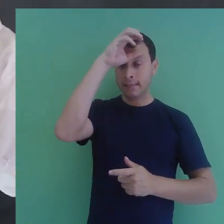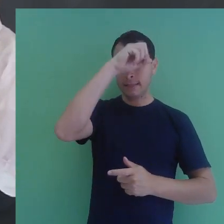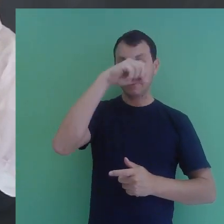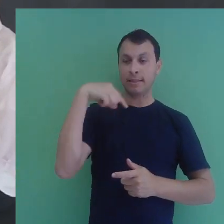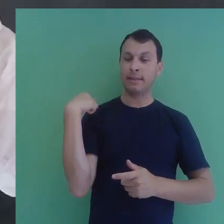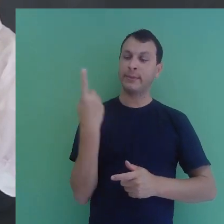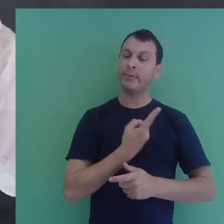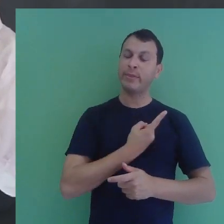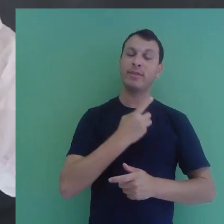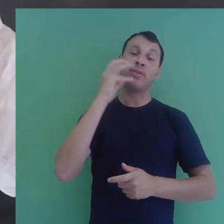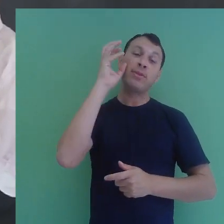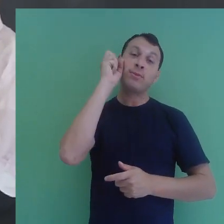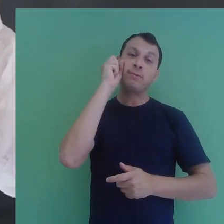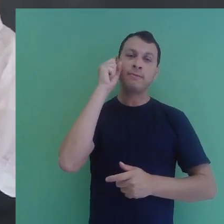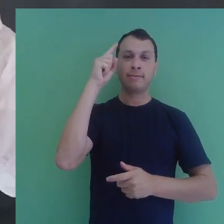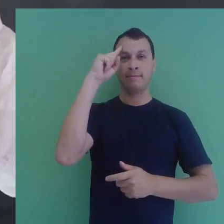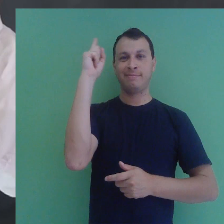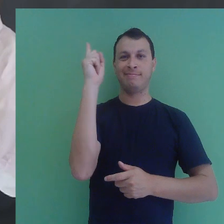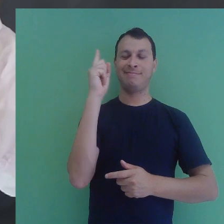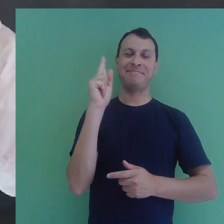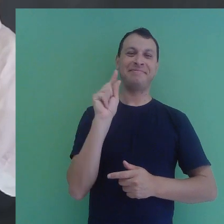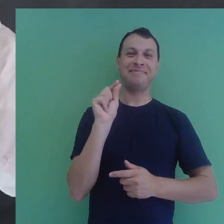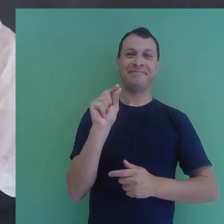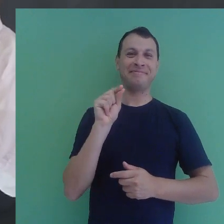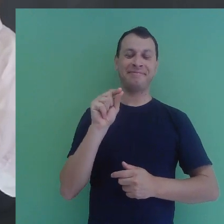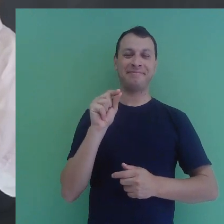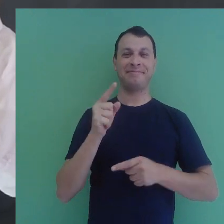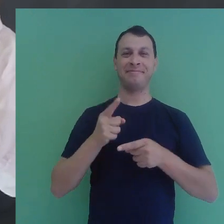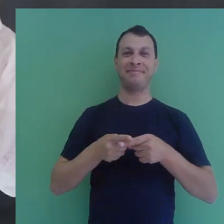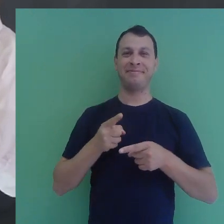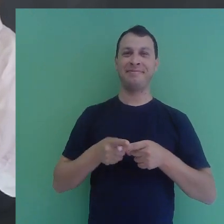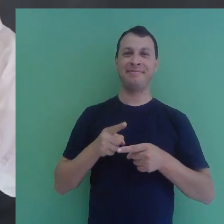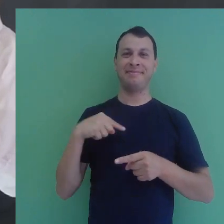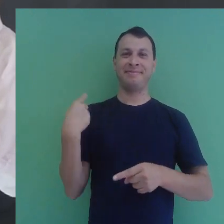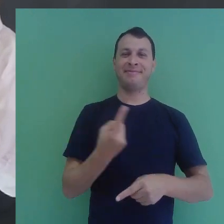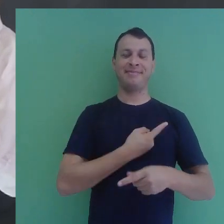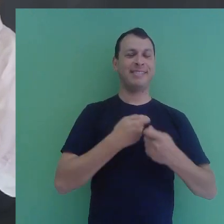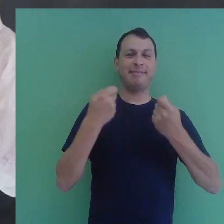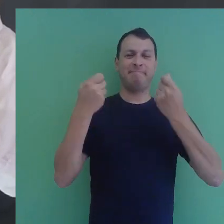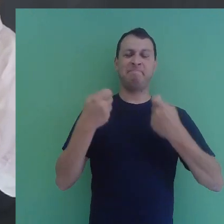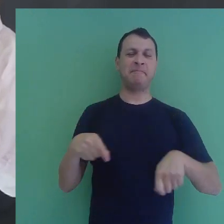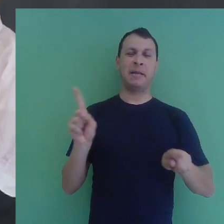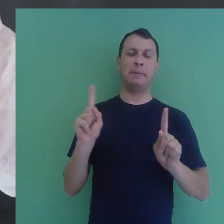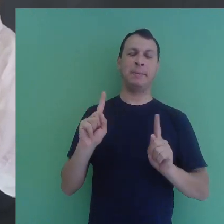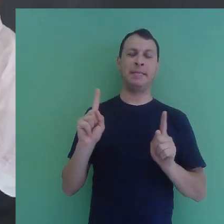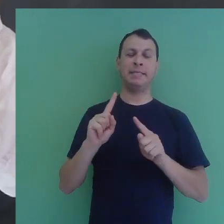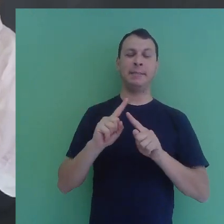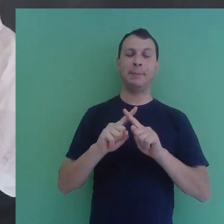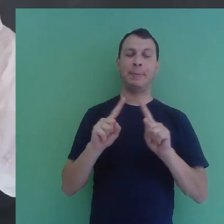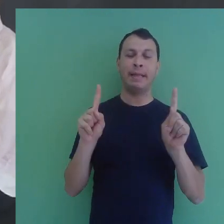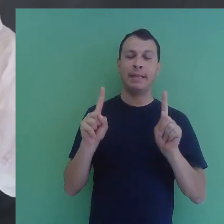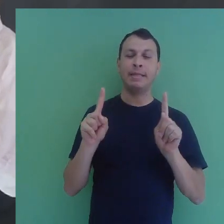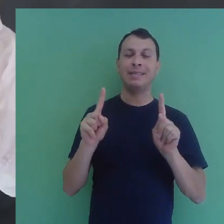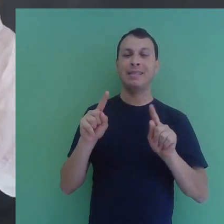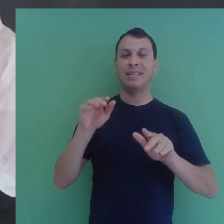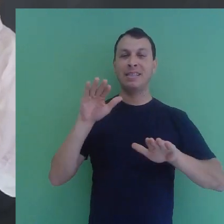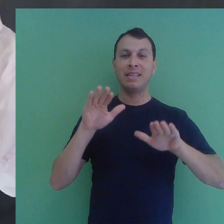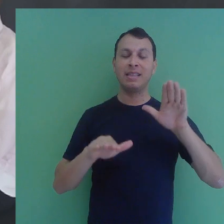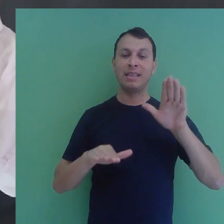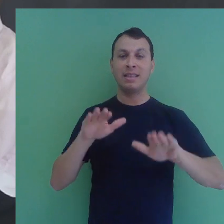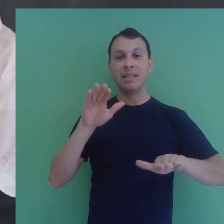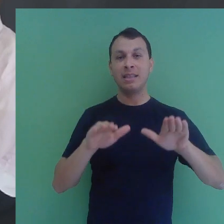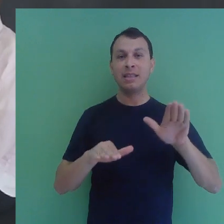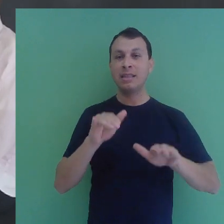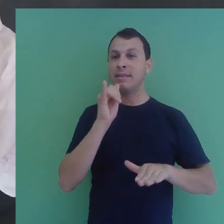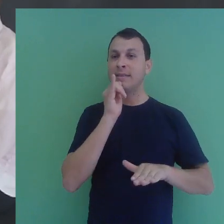tem uma noção do que é isso, porque a gente não precisa necessariamente disso. Mas quando, por exemplo, tem algum,